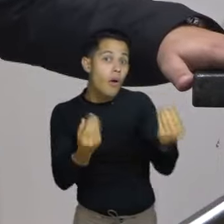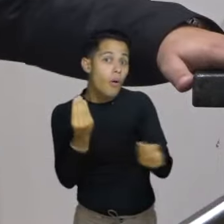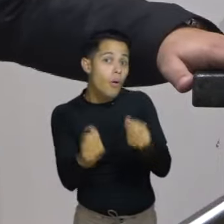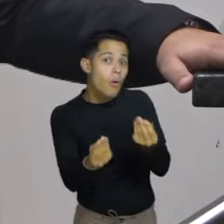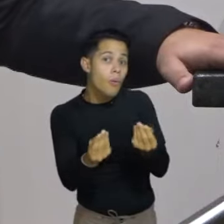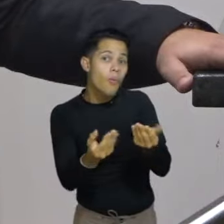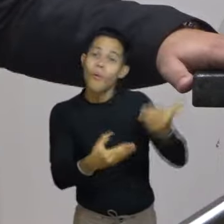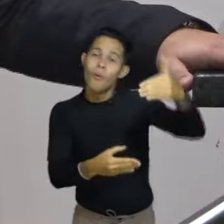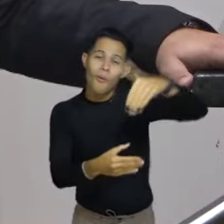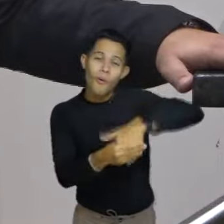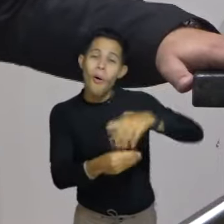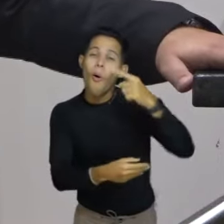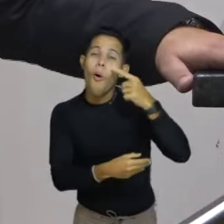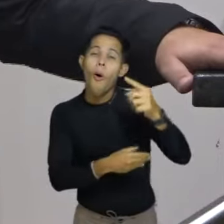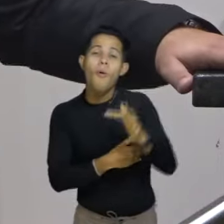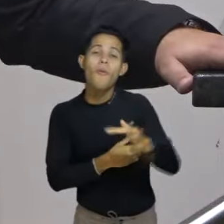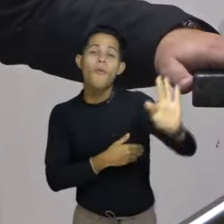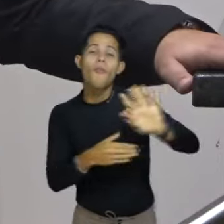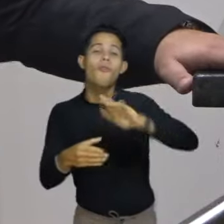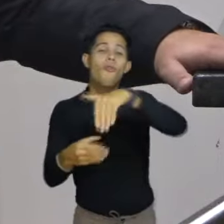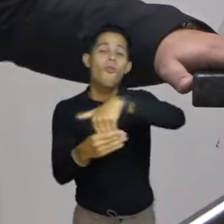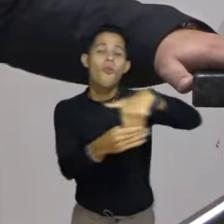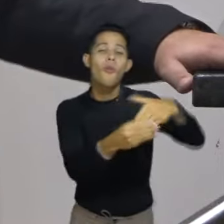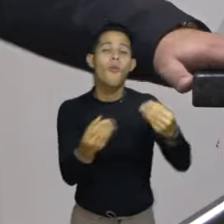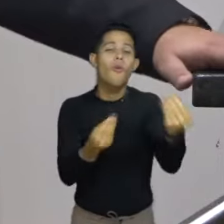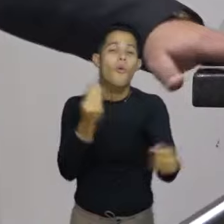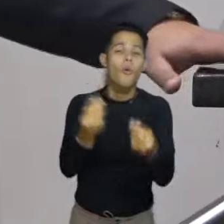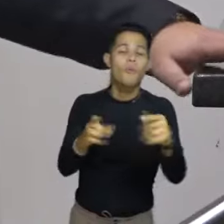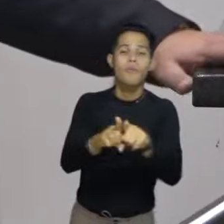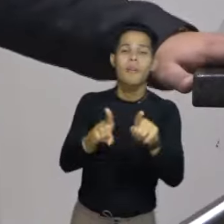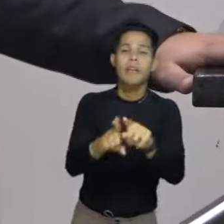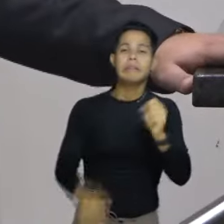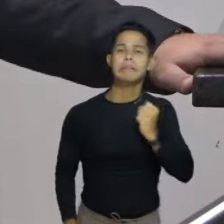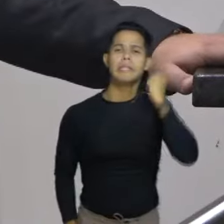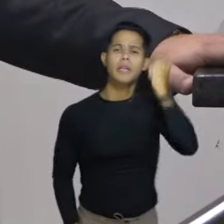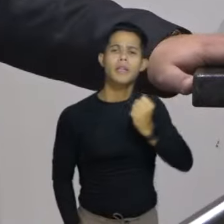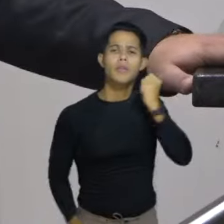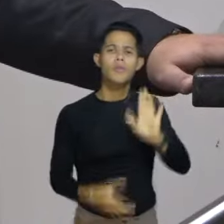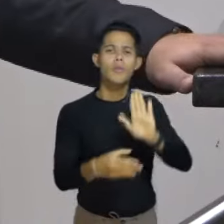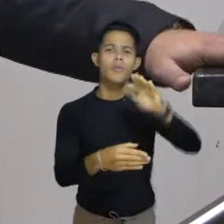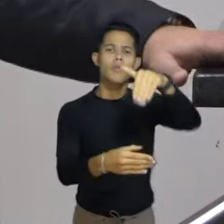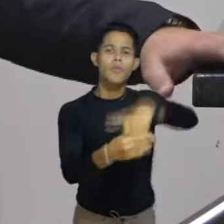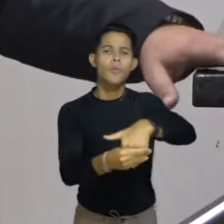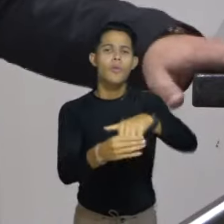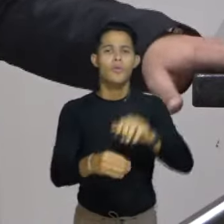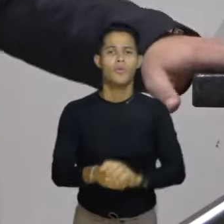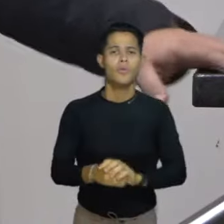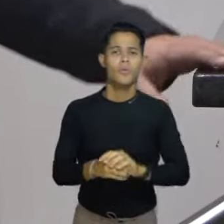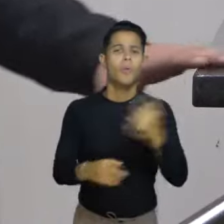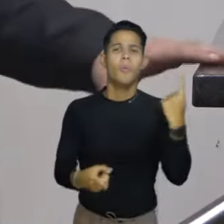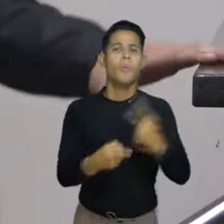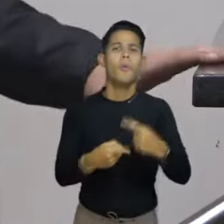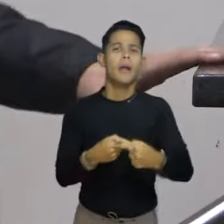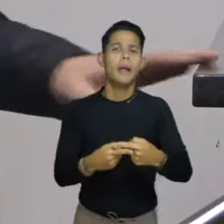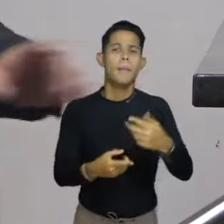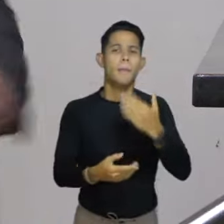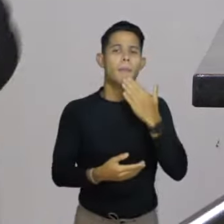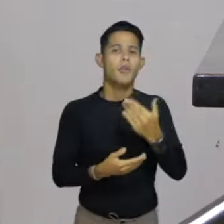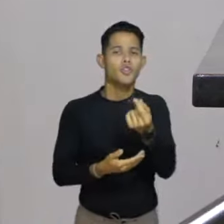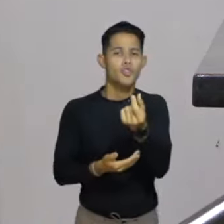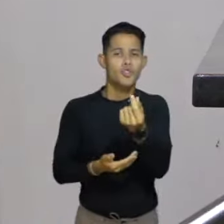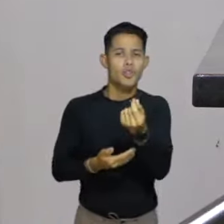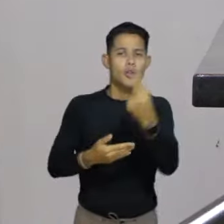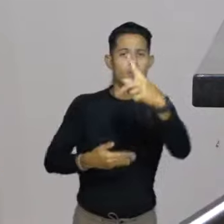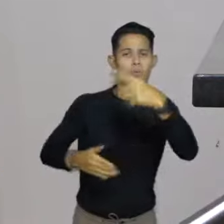lá como é que teus Federal estão votando Olha lá como é que teus Senador tão votando a troco de emenda dinheiro que tira do teu bolso